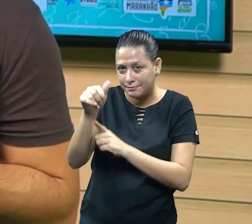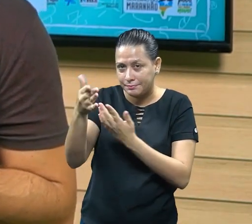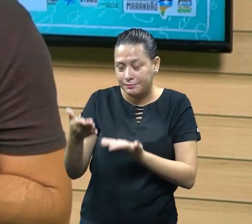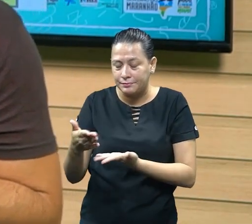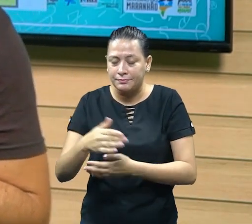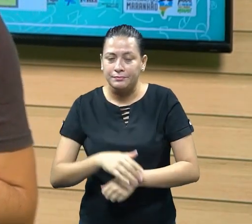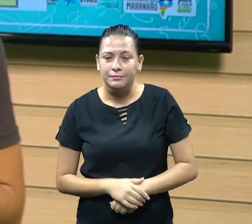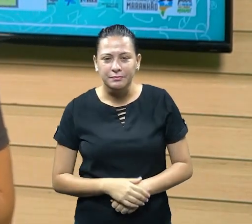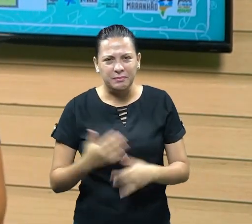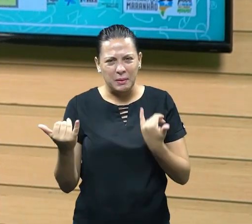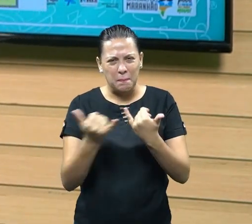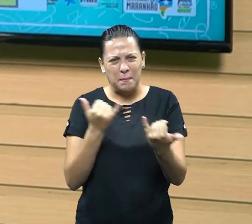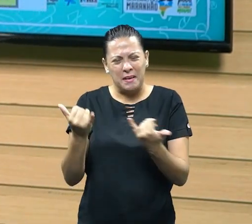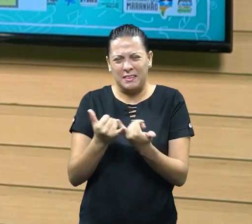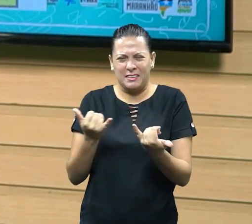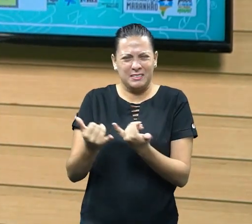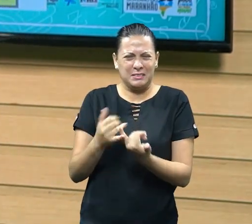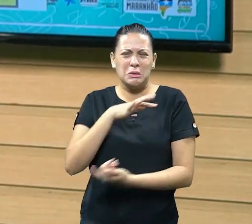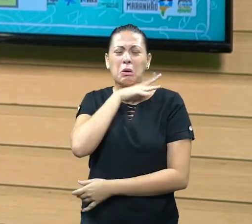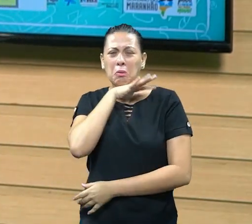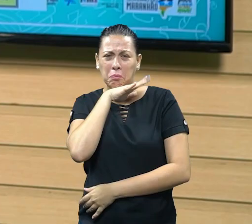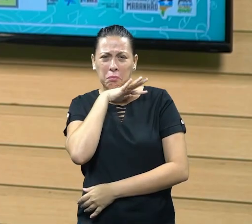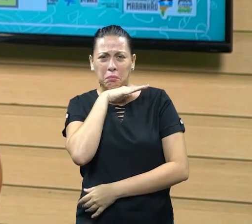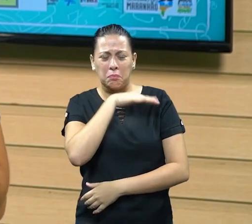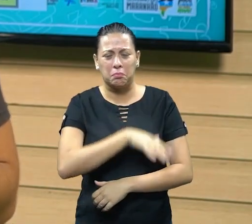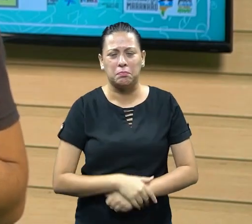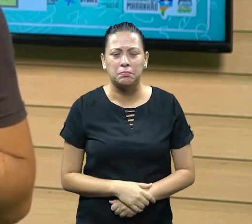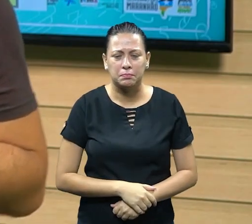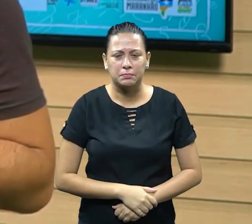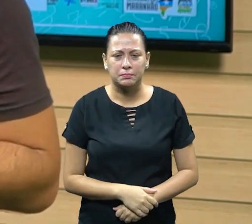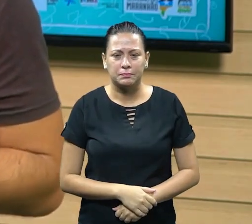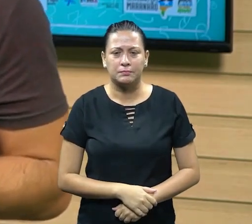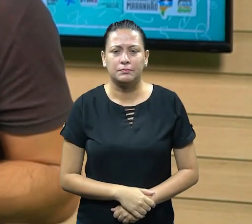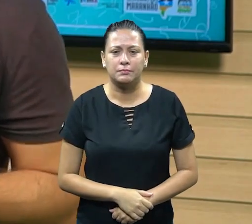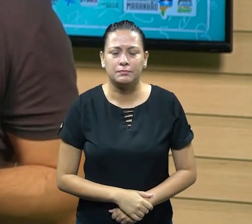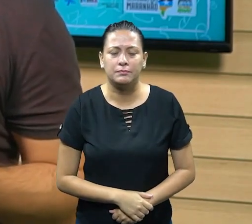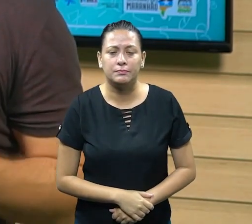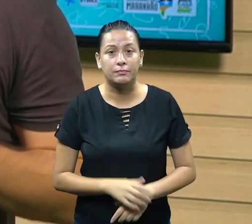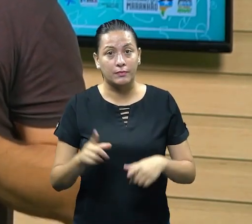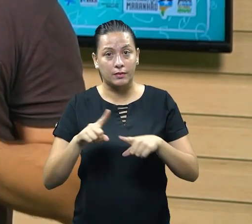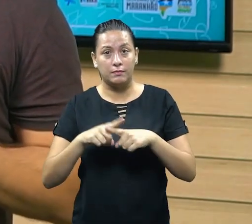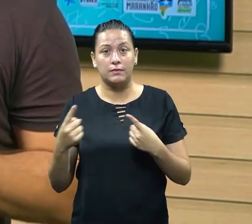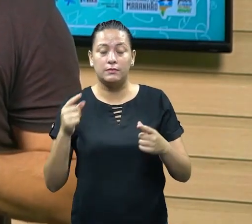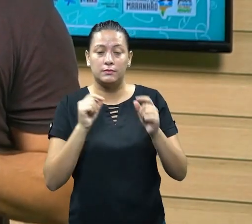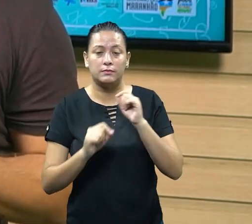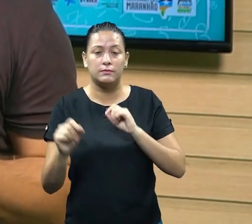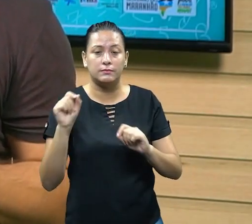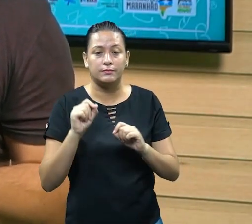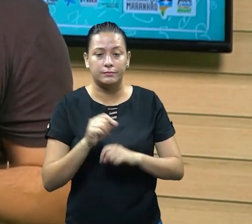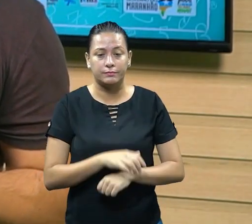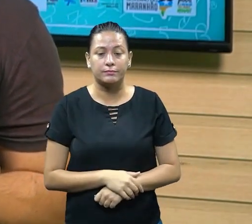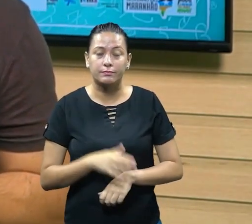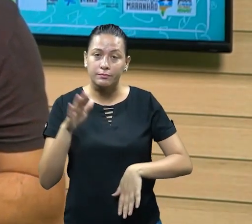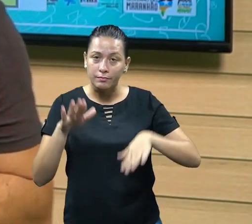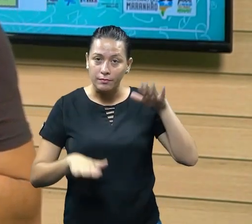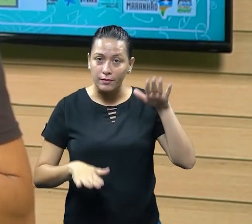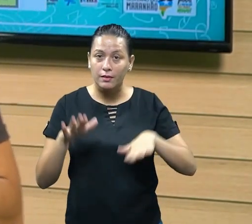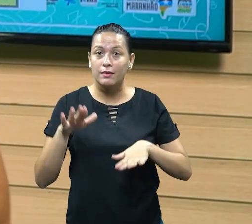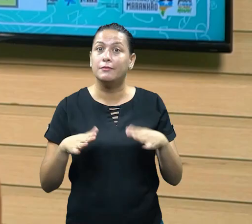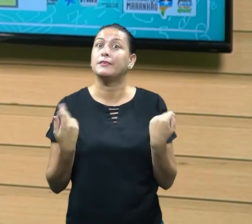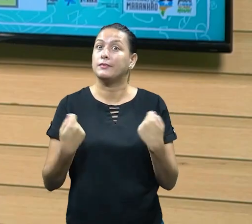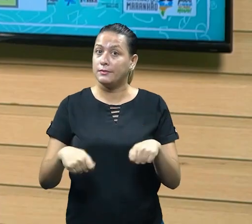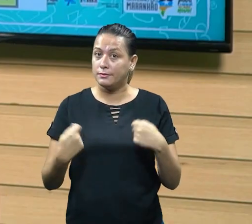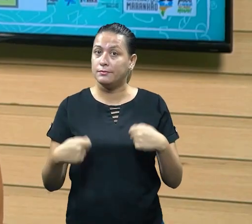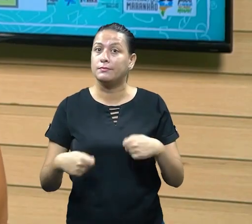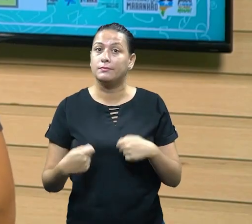tem até um suor negativo, né? O teor negativo, ela soa de forma negativa. Mas o que acontece? A burocracia, muitas das vezes,